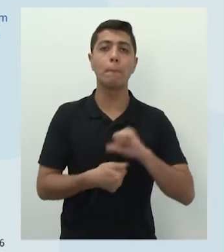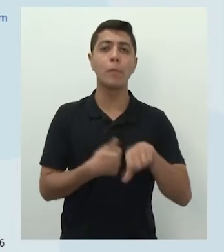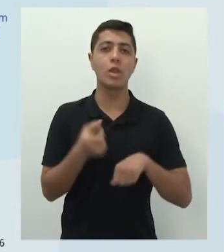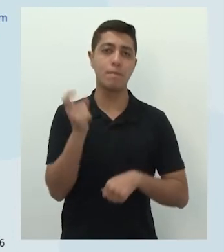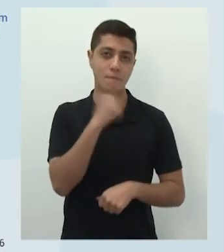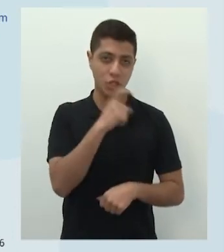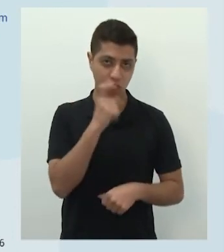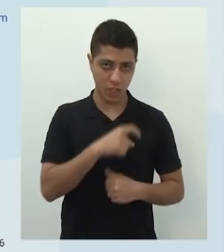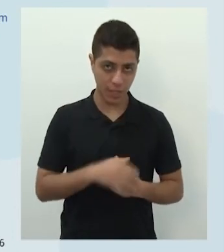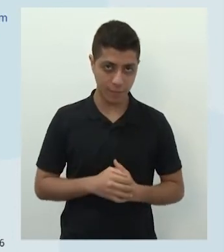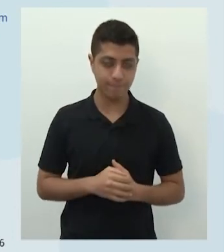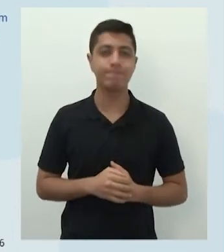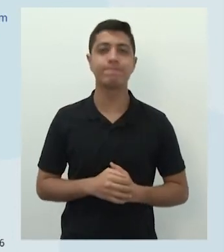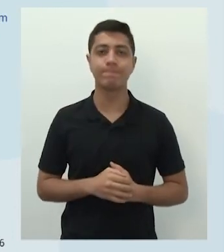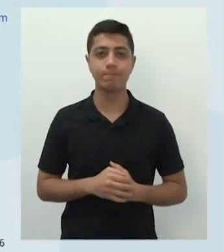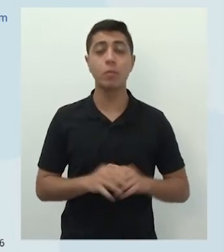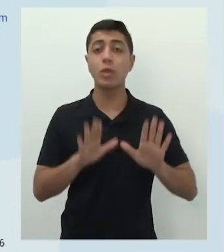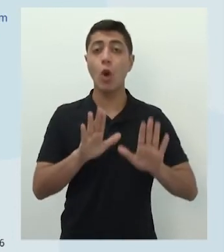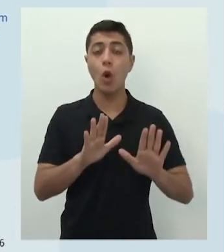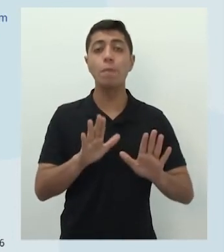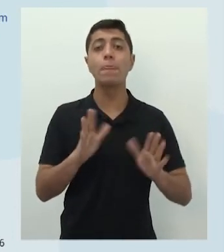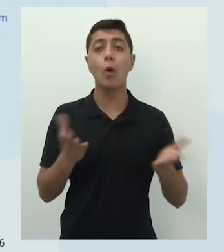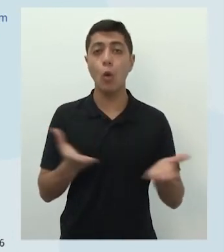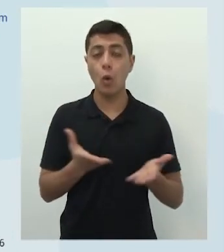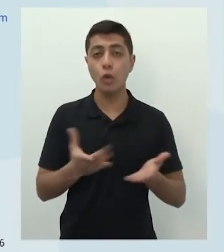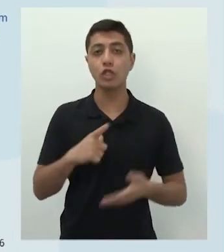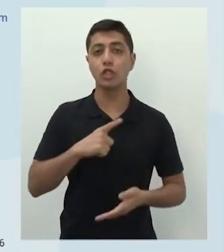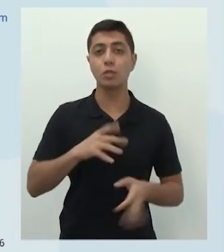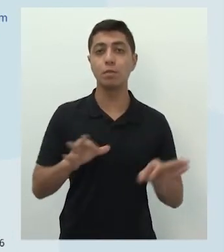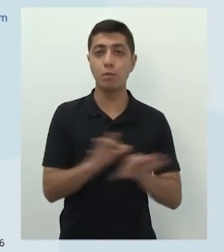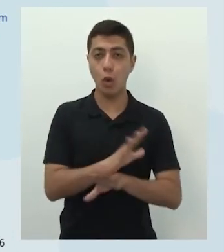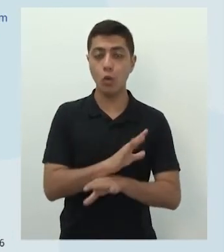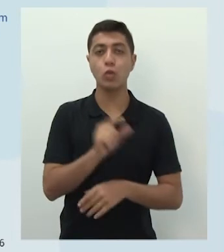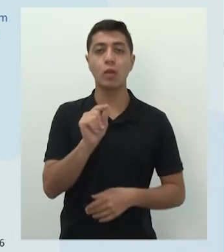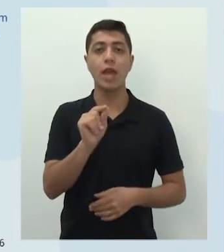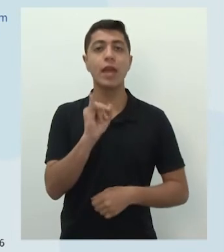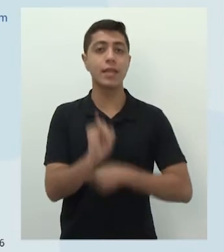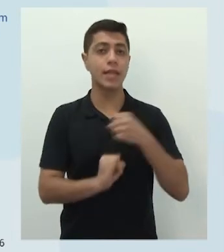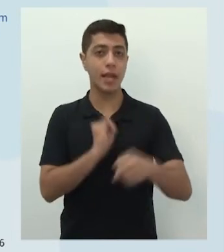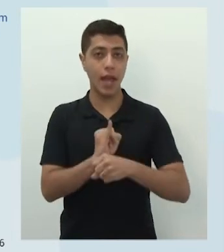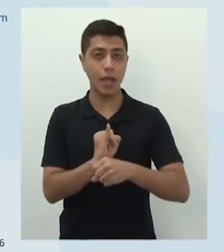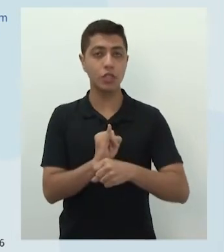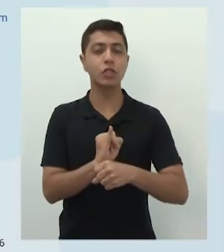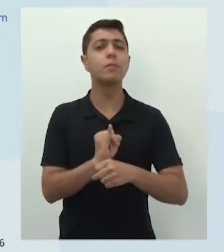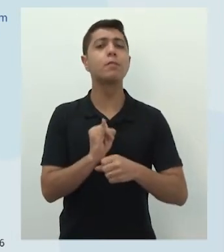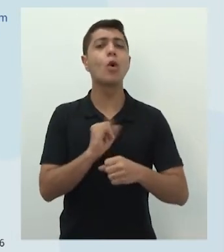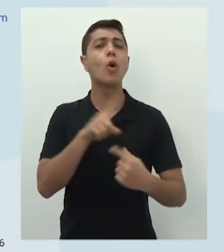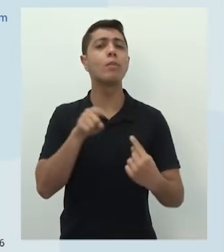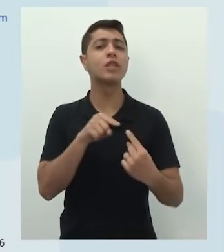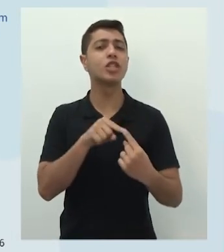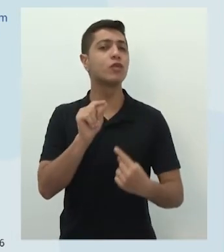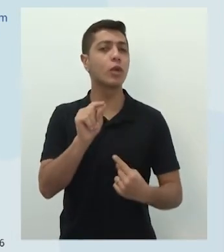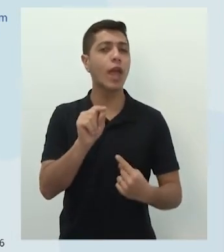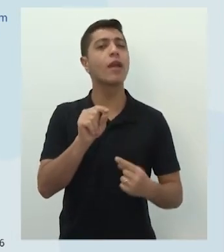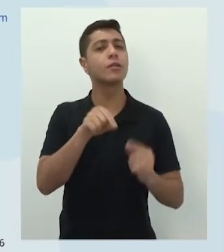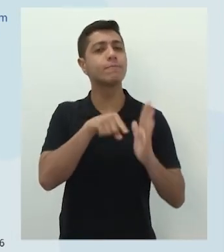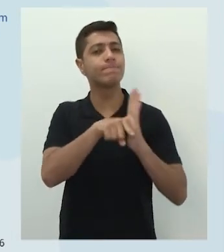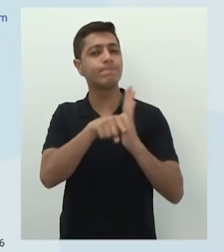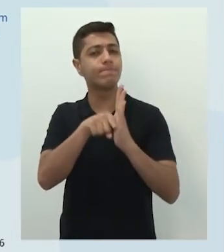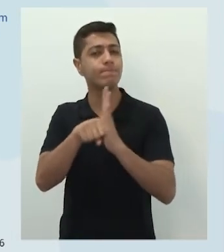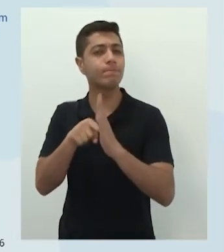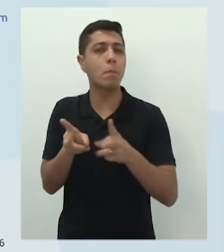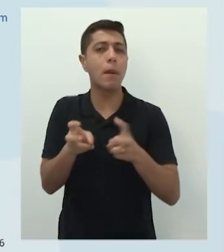13 anos, dá uma olhada nessa última frasezinha aí da tela, eles também mentem. Eles também mentem.